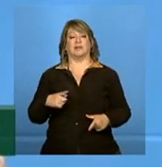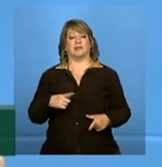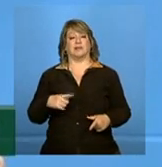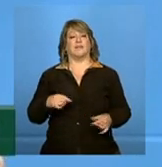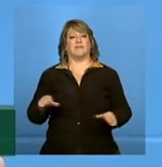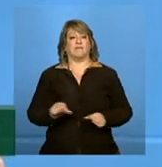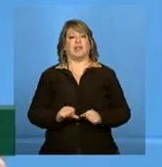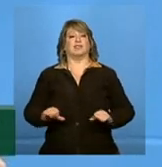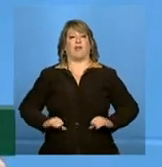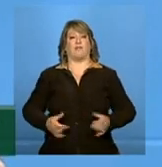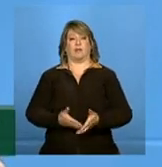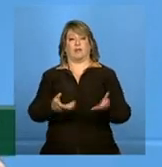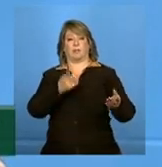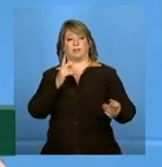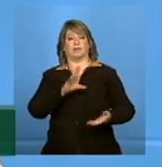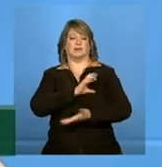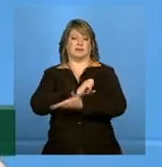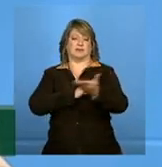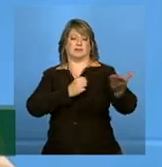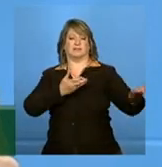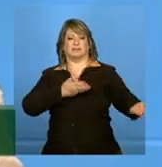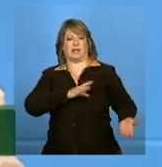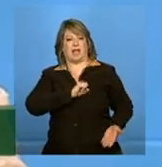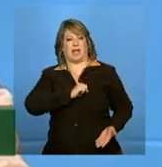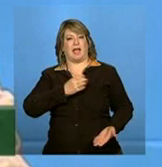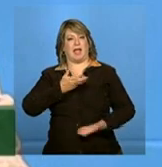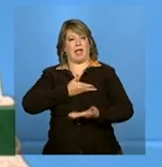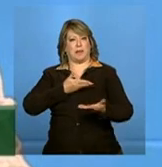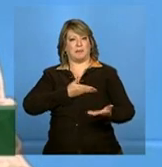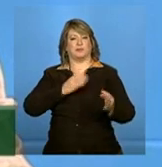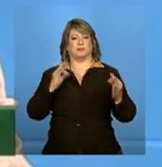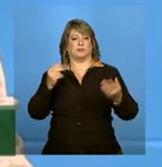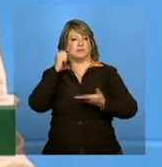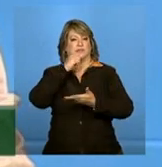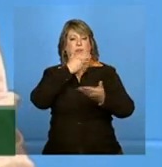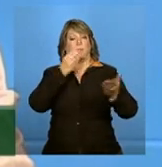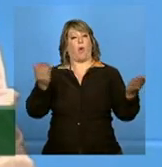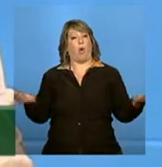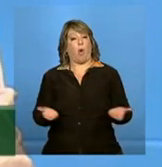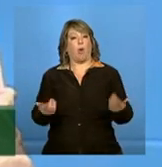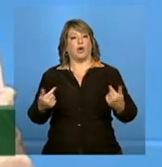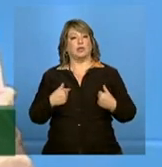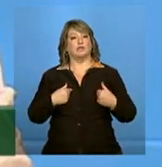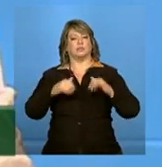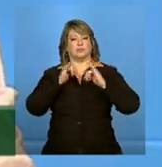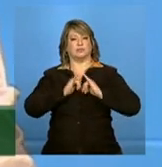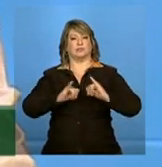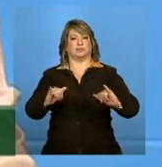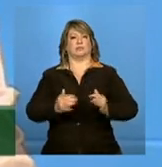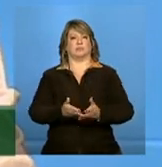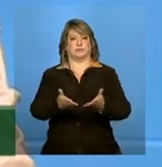nossa população. Queridos amigos, queridas amigas, hoje eu conclamo: